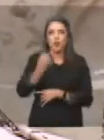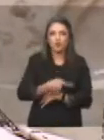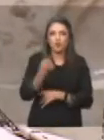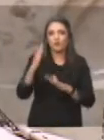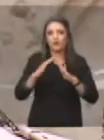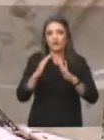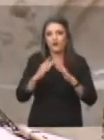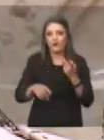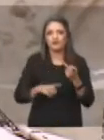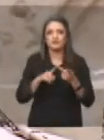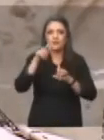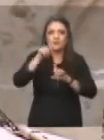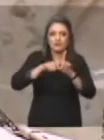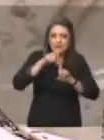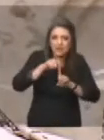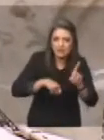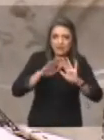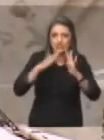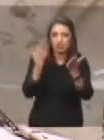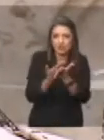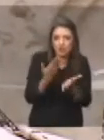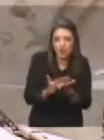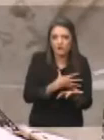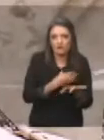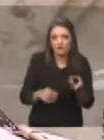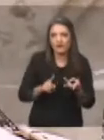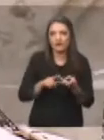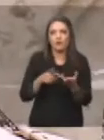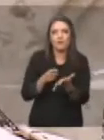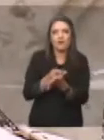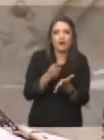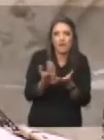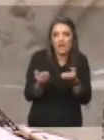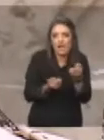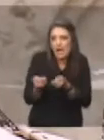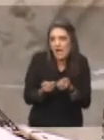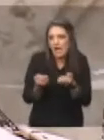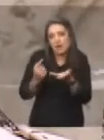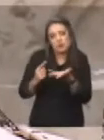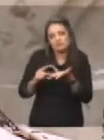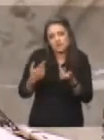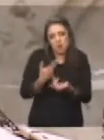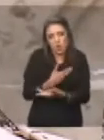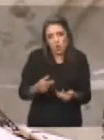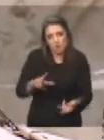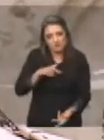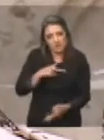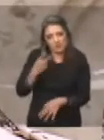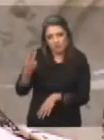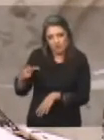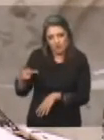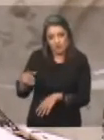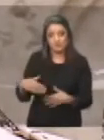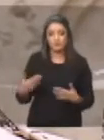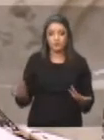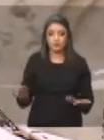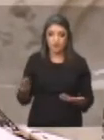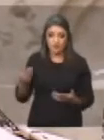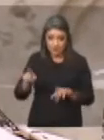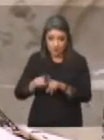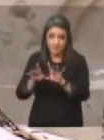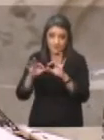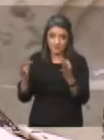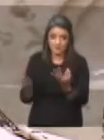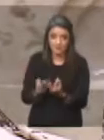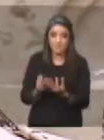das escolas das filhas, financiamento de veículos, entre outros gastos pessoais, de Silas e de sua família.